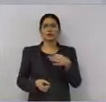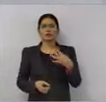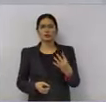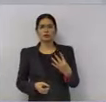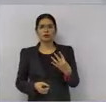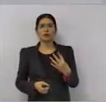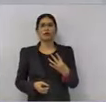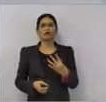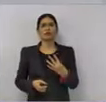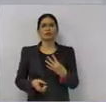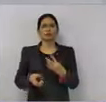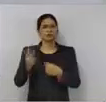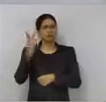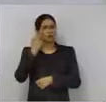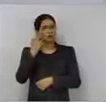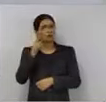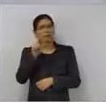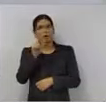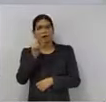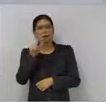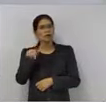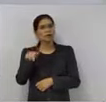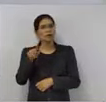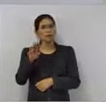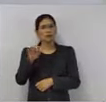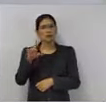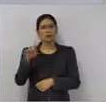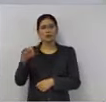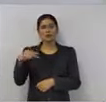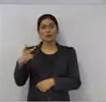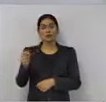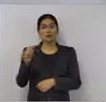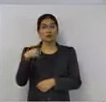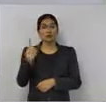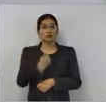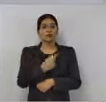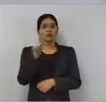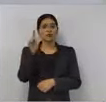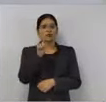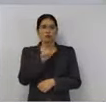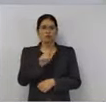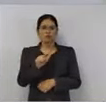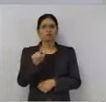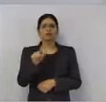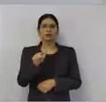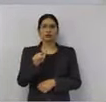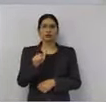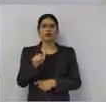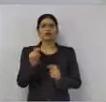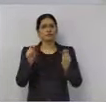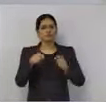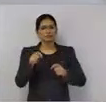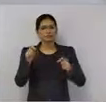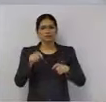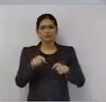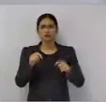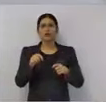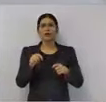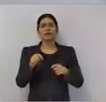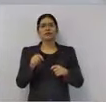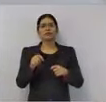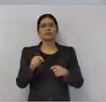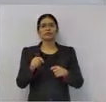Bolonha. Com o 6.4 previsto no Bolonha, a gente consegue aduzir por essas duas